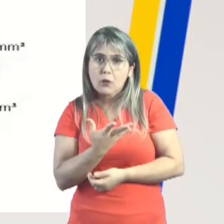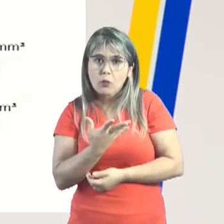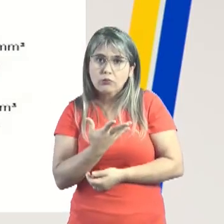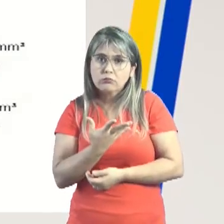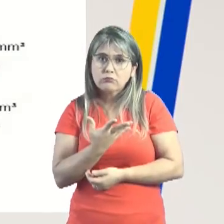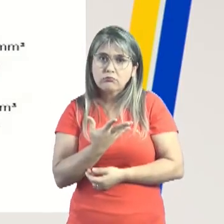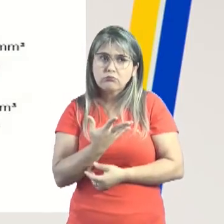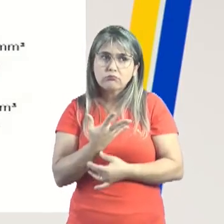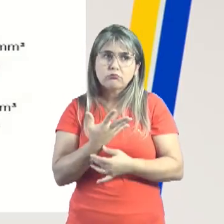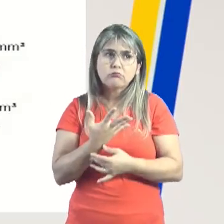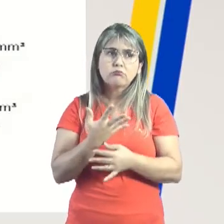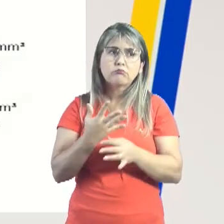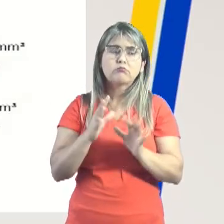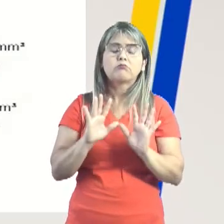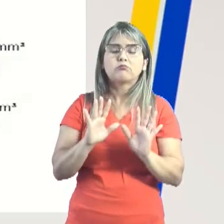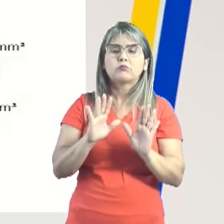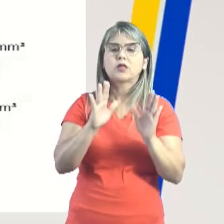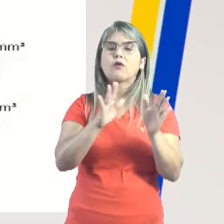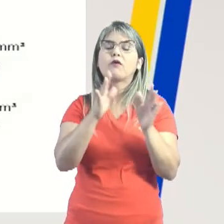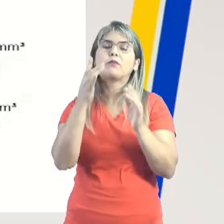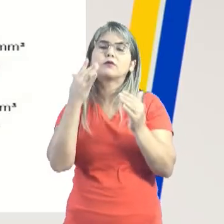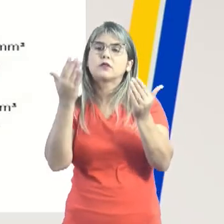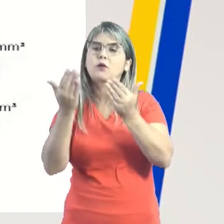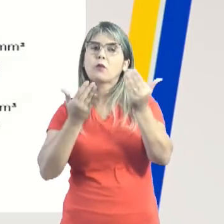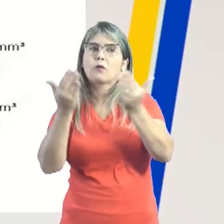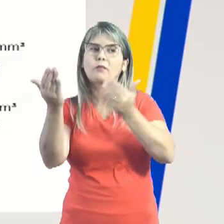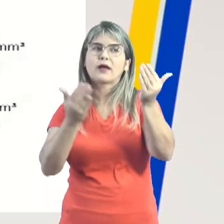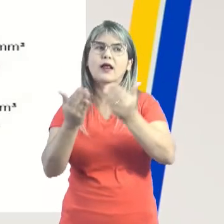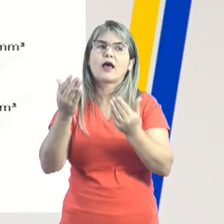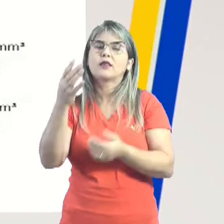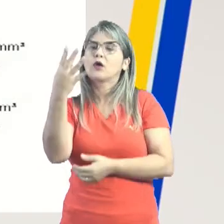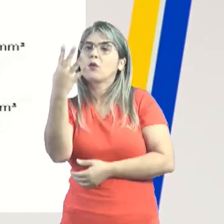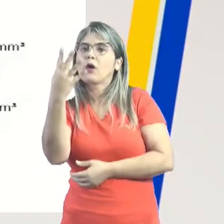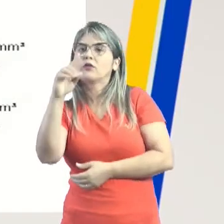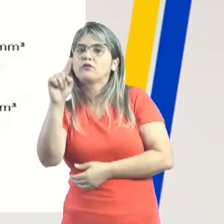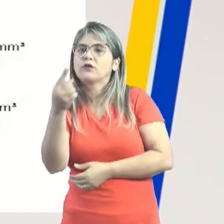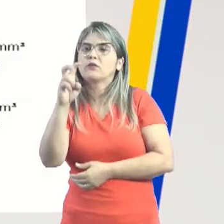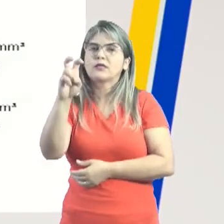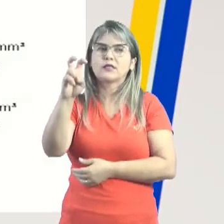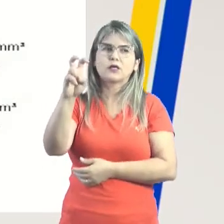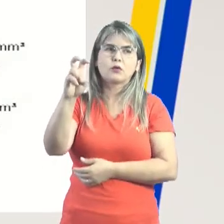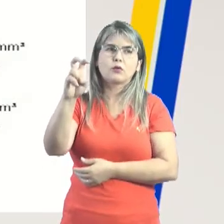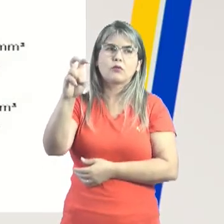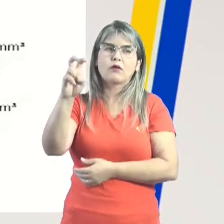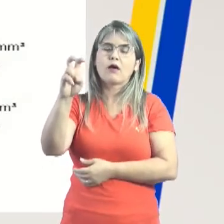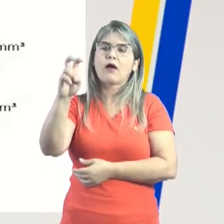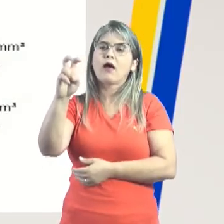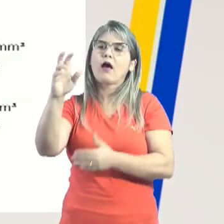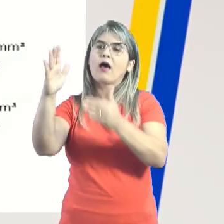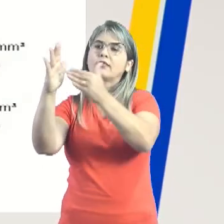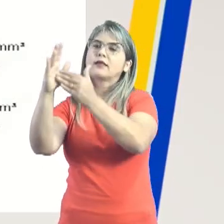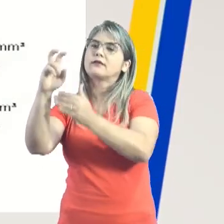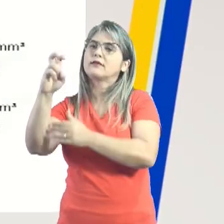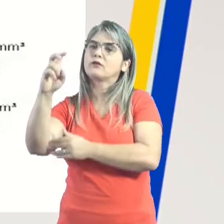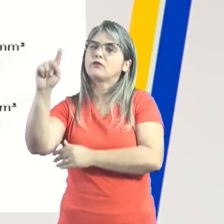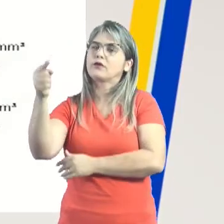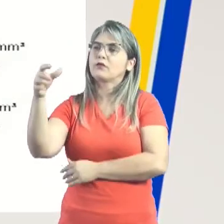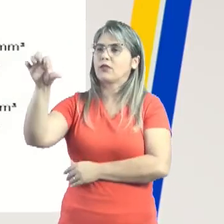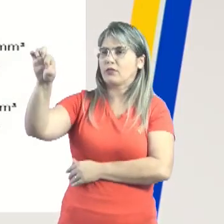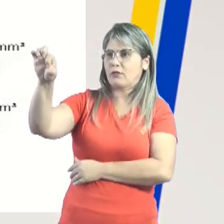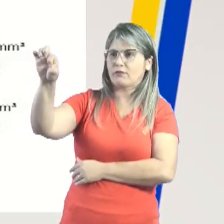De 4,5 a 5,9. Então, 5,9 está abaixo de... 5,2 está